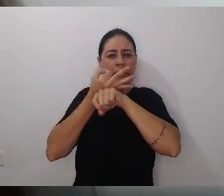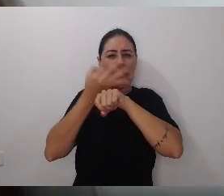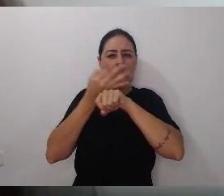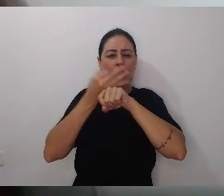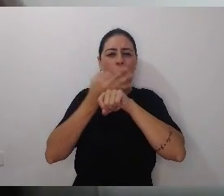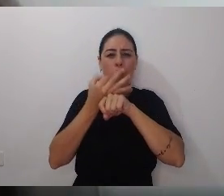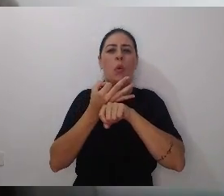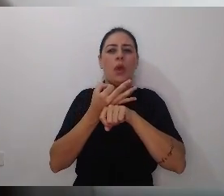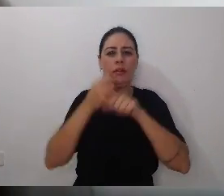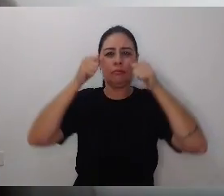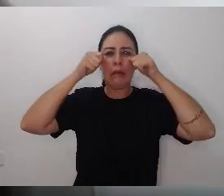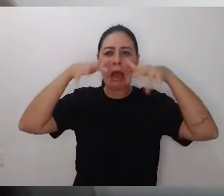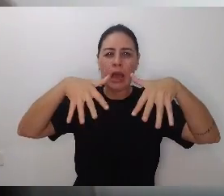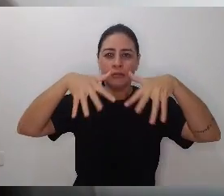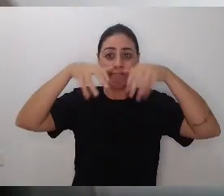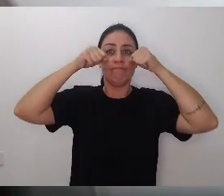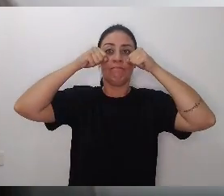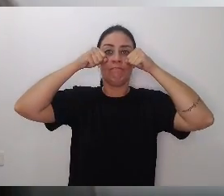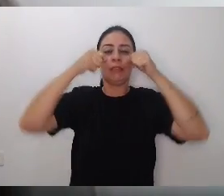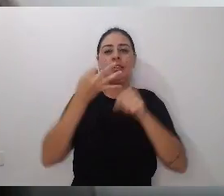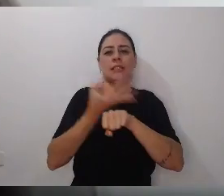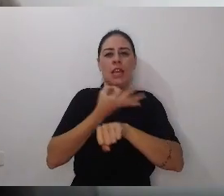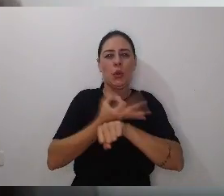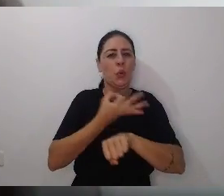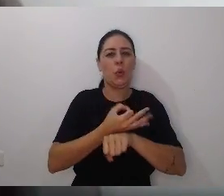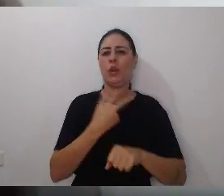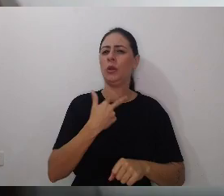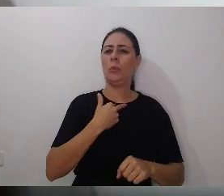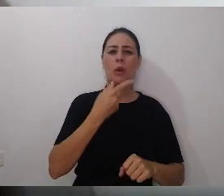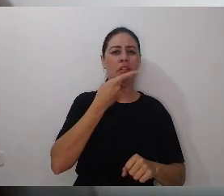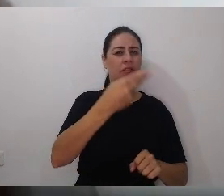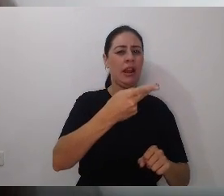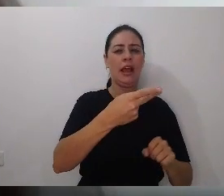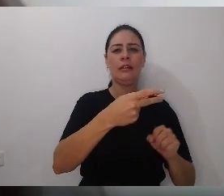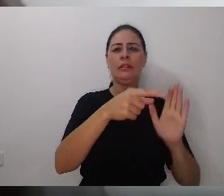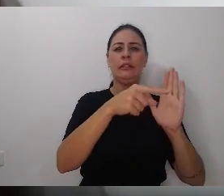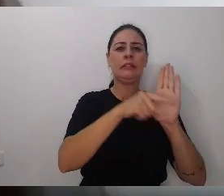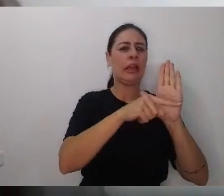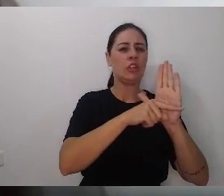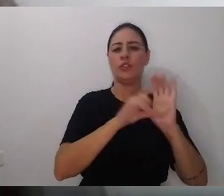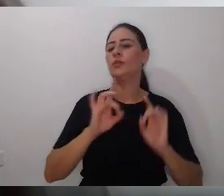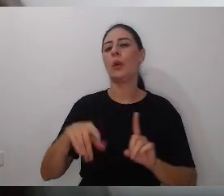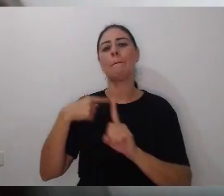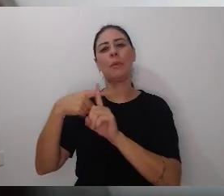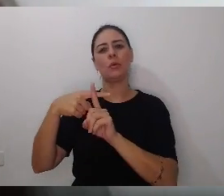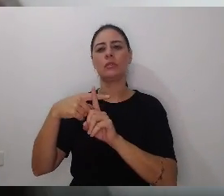próprias emoções. Socialmente, a gente vem de uma sociedade que fala para engolir o choro,